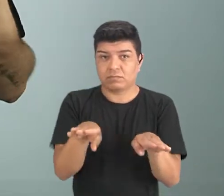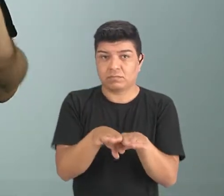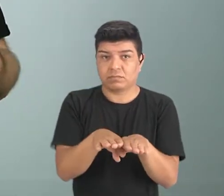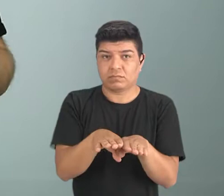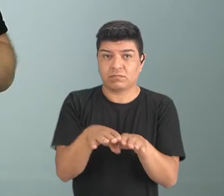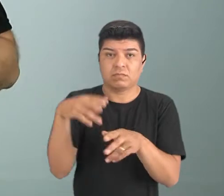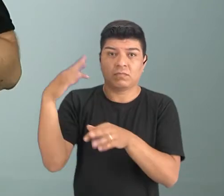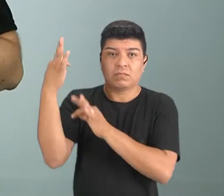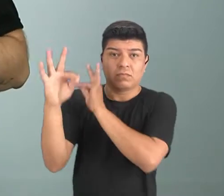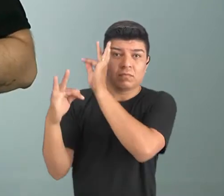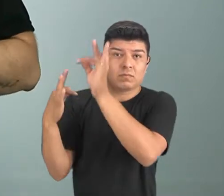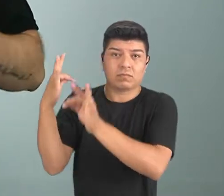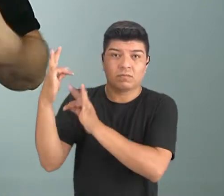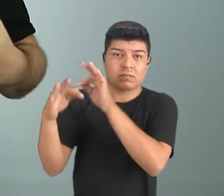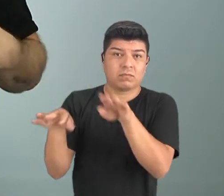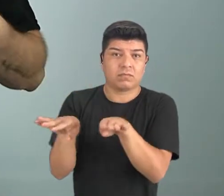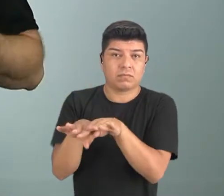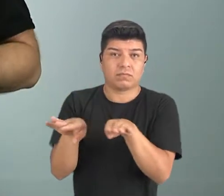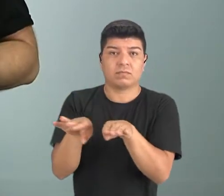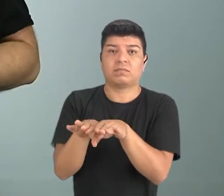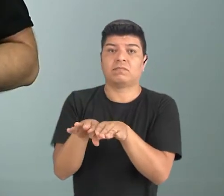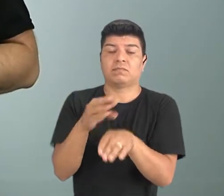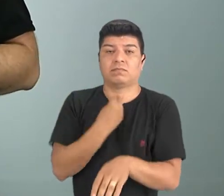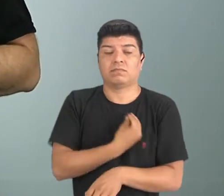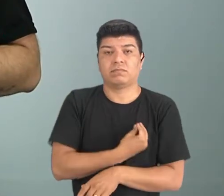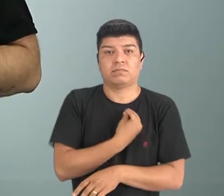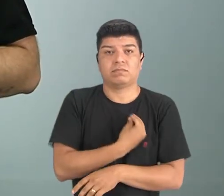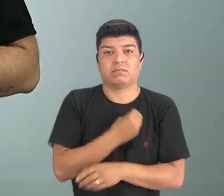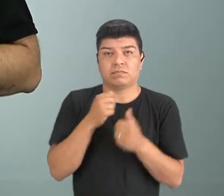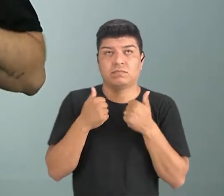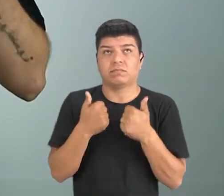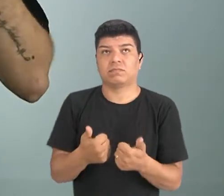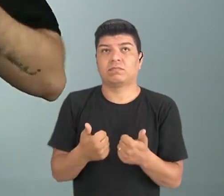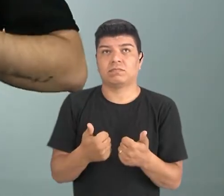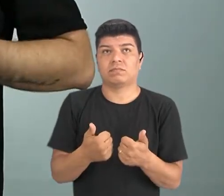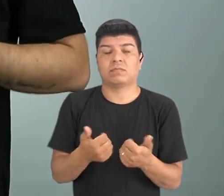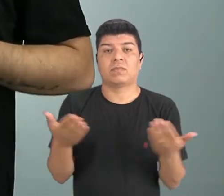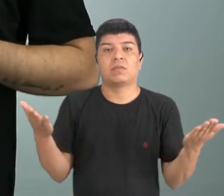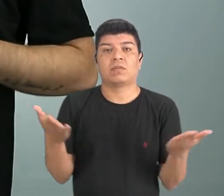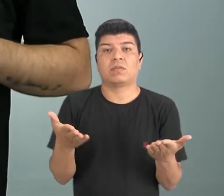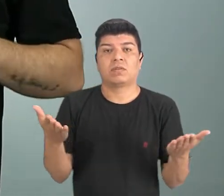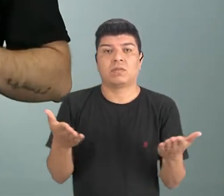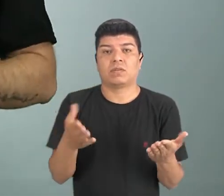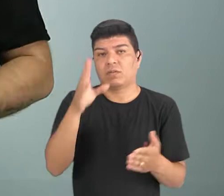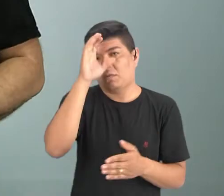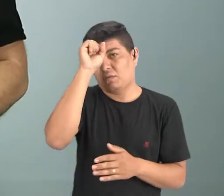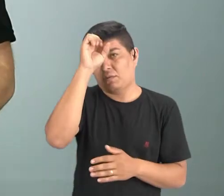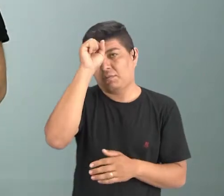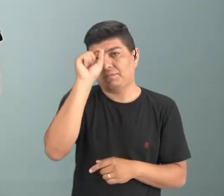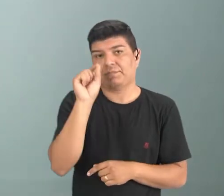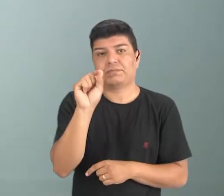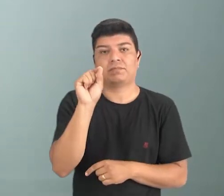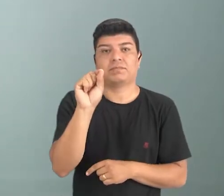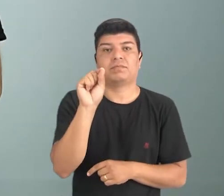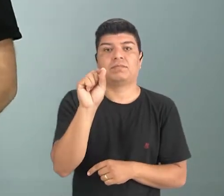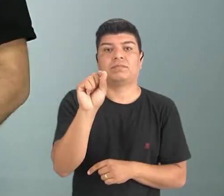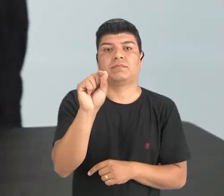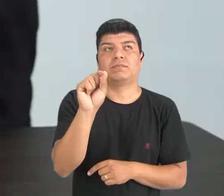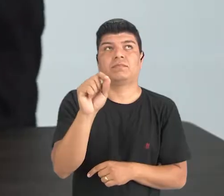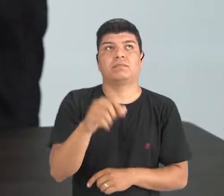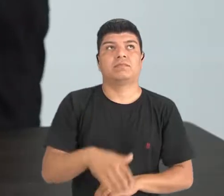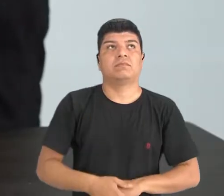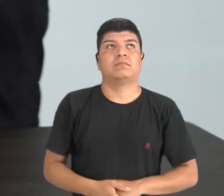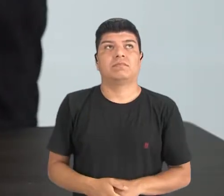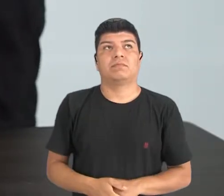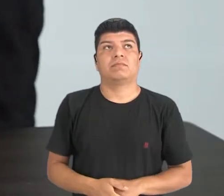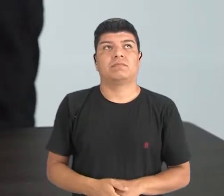nosso folclore, né? Ligados à nossa vida. Tudo bem? Hoje também nós vamos aprender sobre,